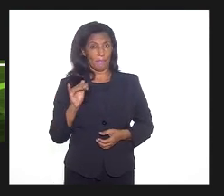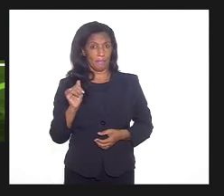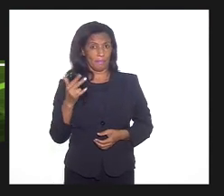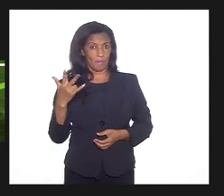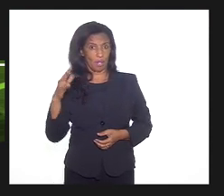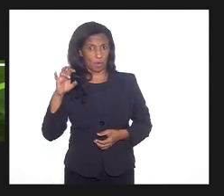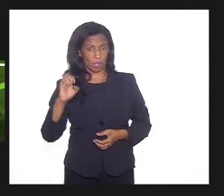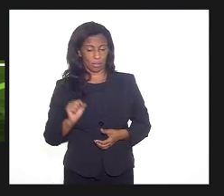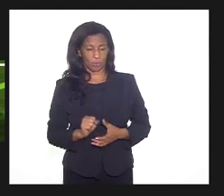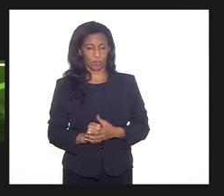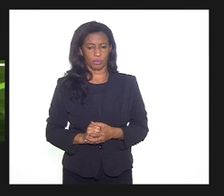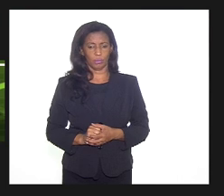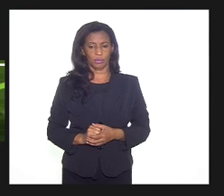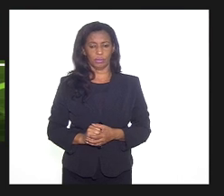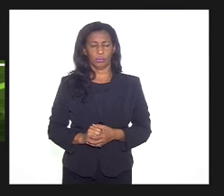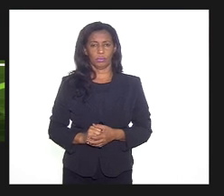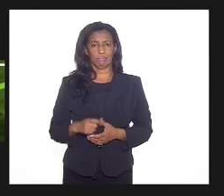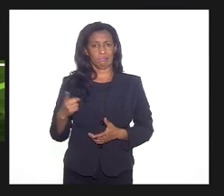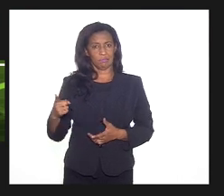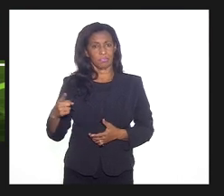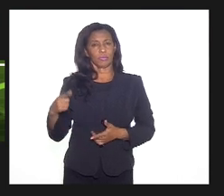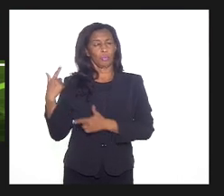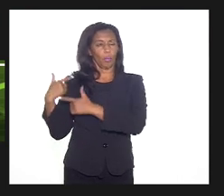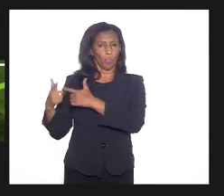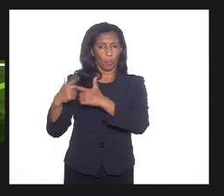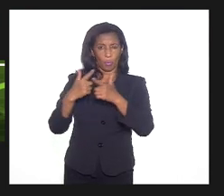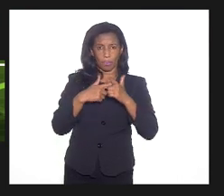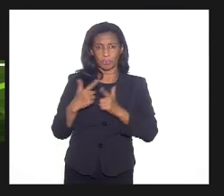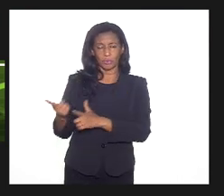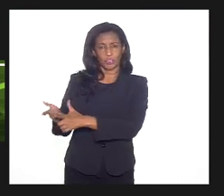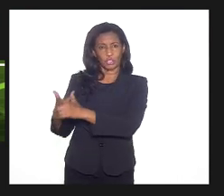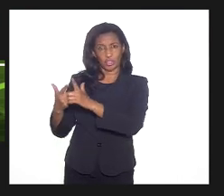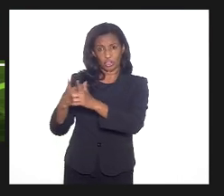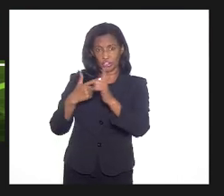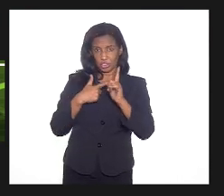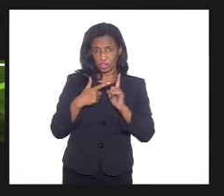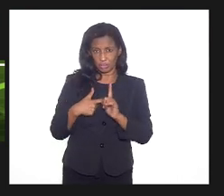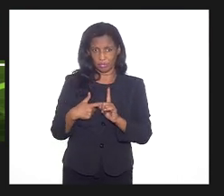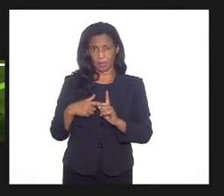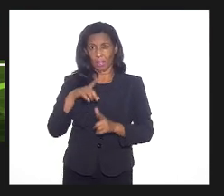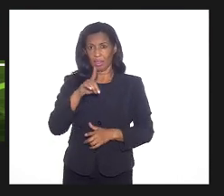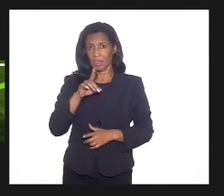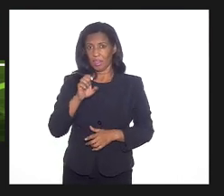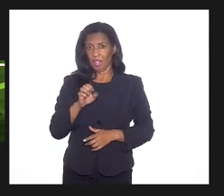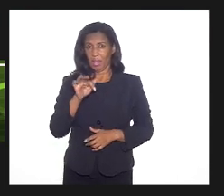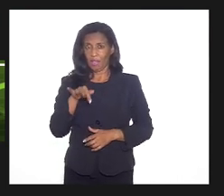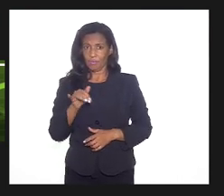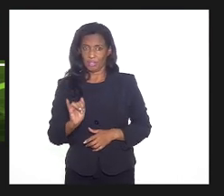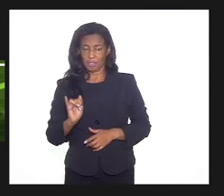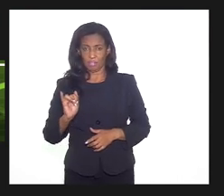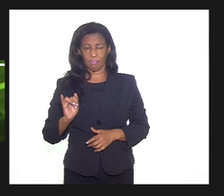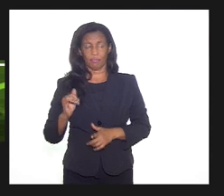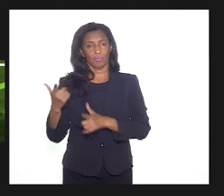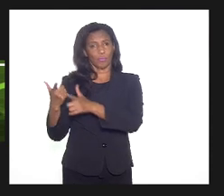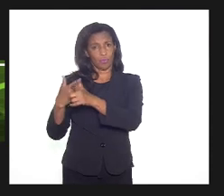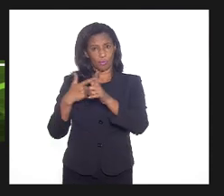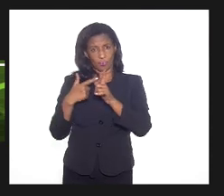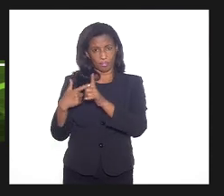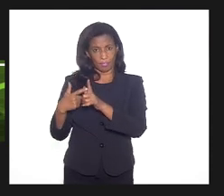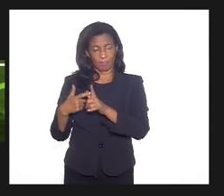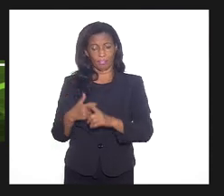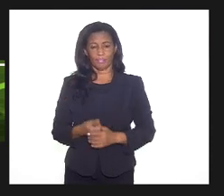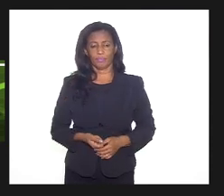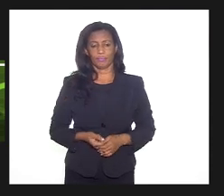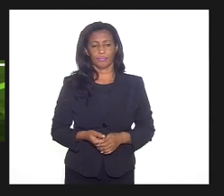bilhões de prejuízo também, de déficit, né? Prejuízo não, déficit no resultado